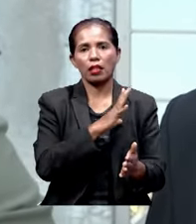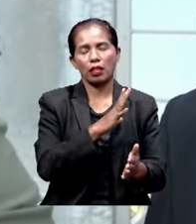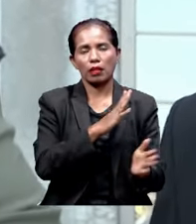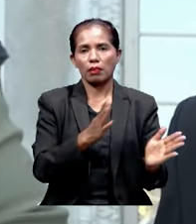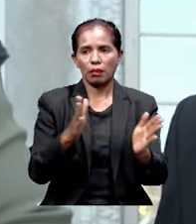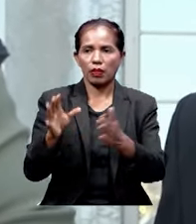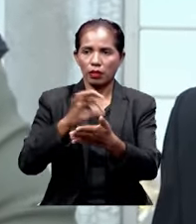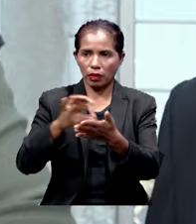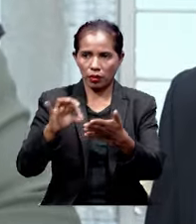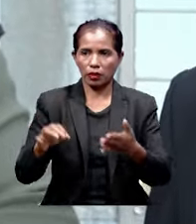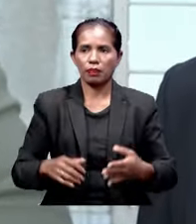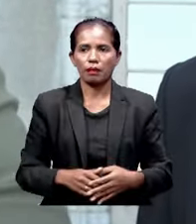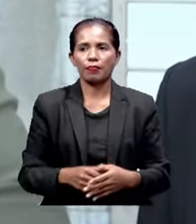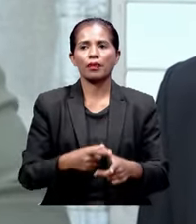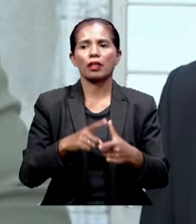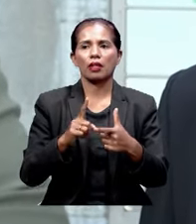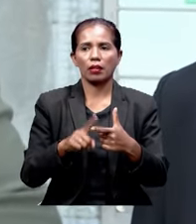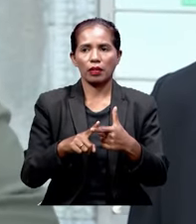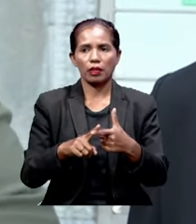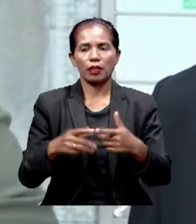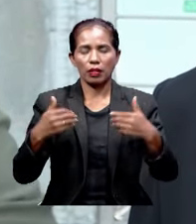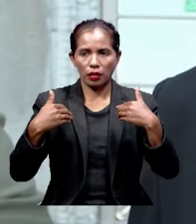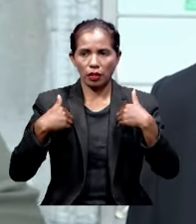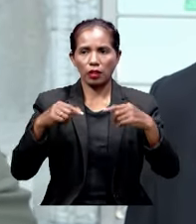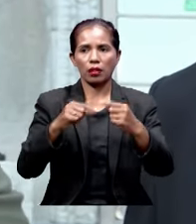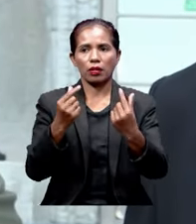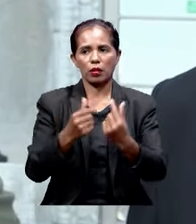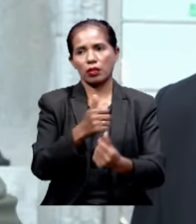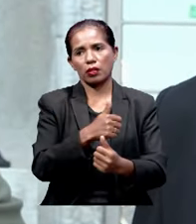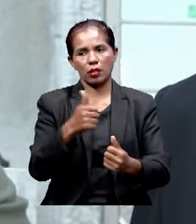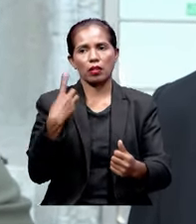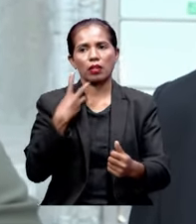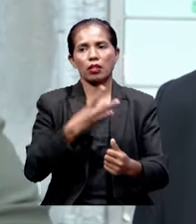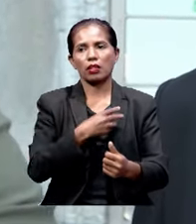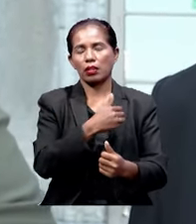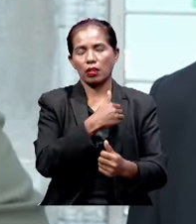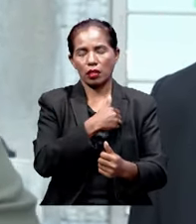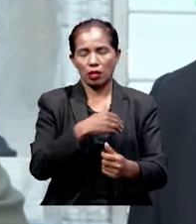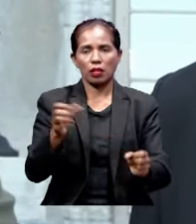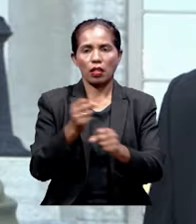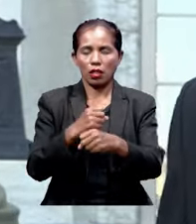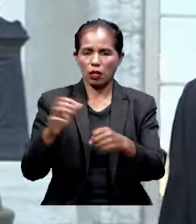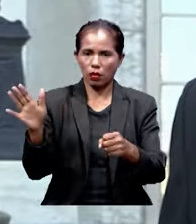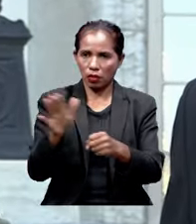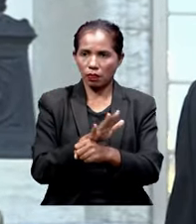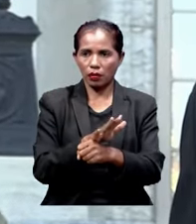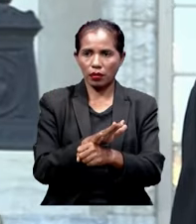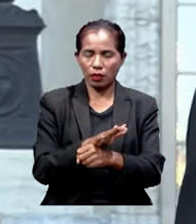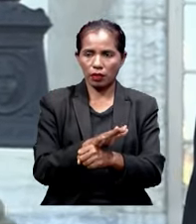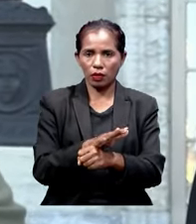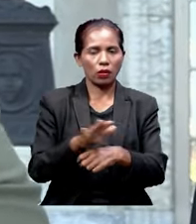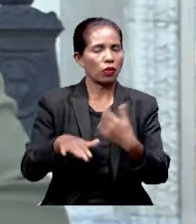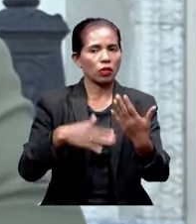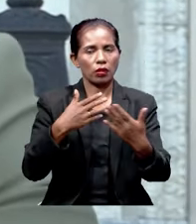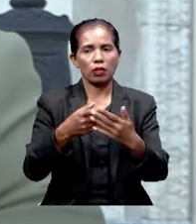assinatura. Depois, iremos pacote legislativo balo, nebe ita será completa, te tem que completa, quase roto